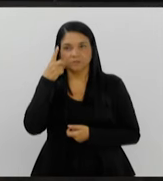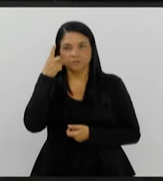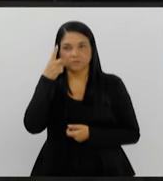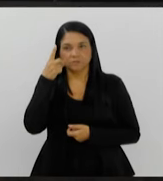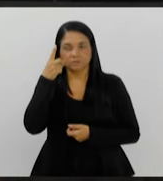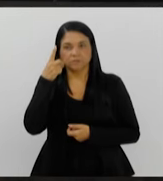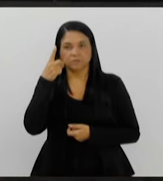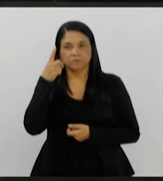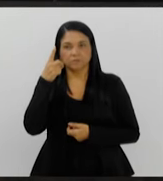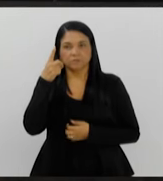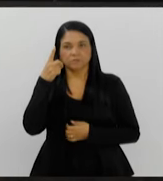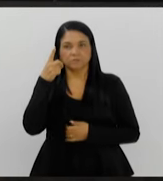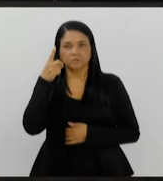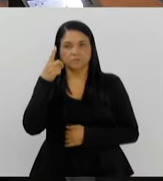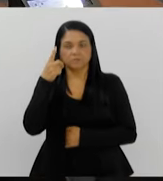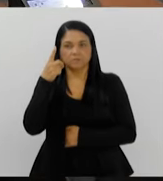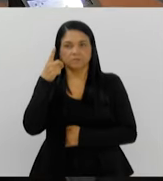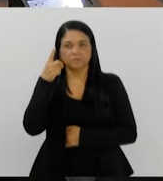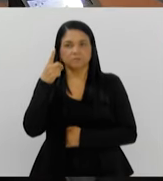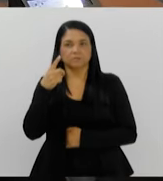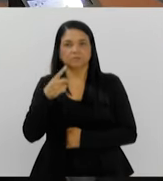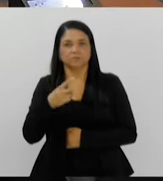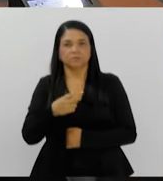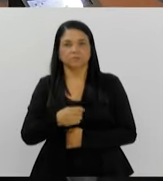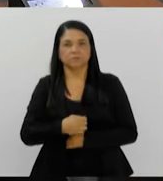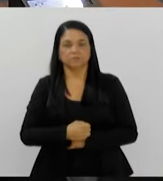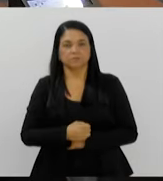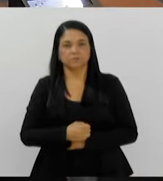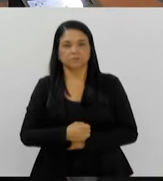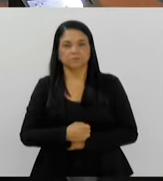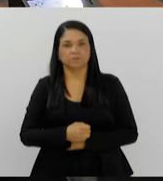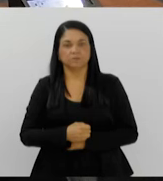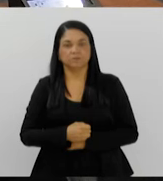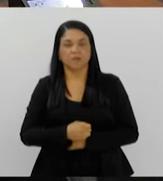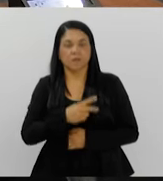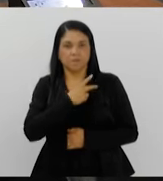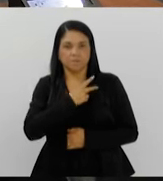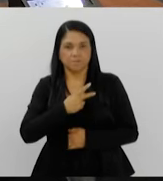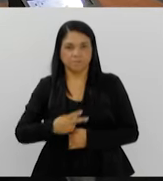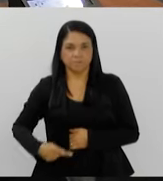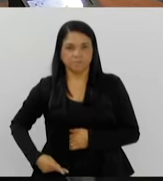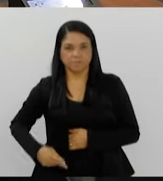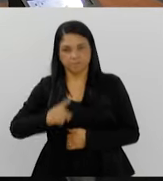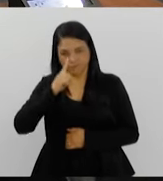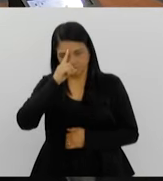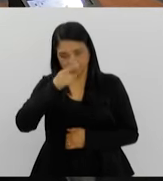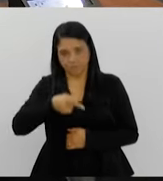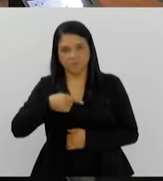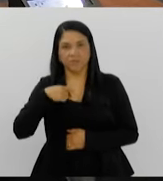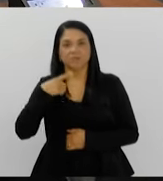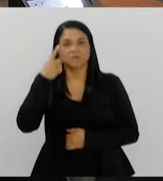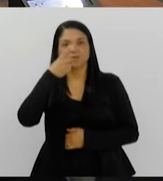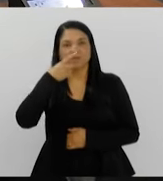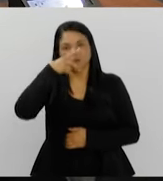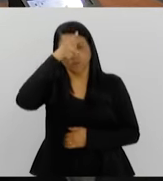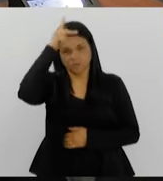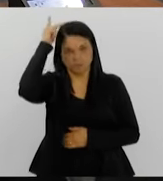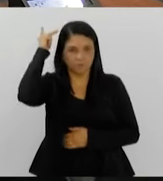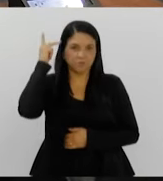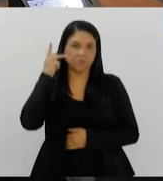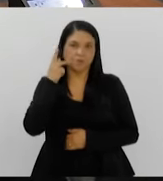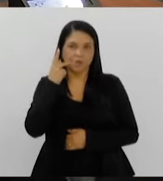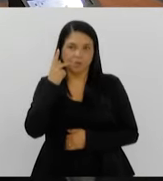andé Macedo a presidência desig o Deputado luí Paulo por favor